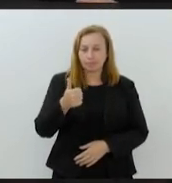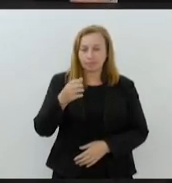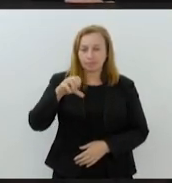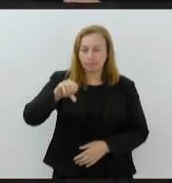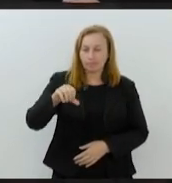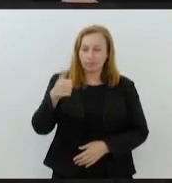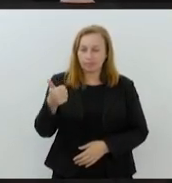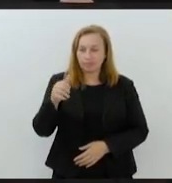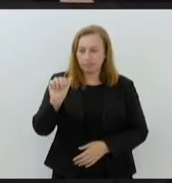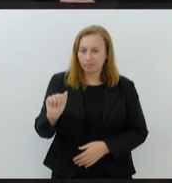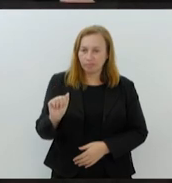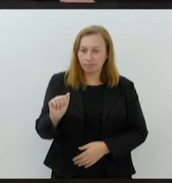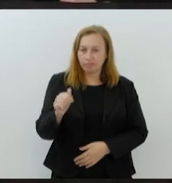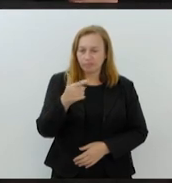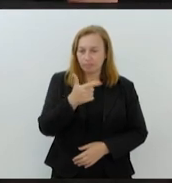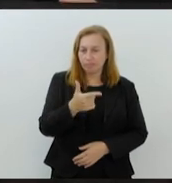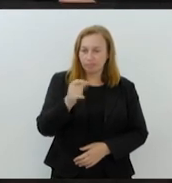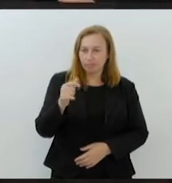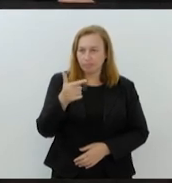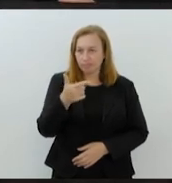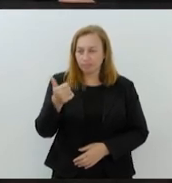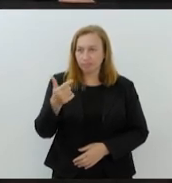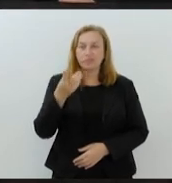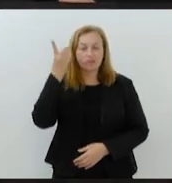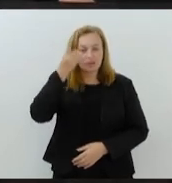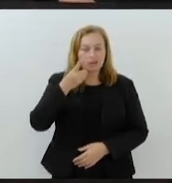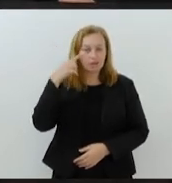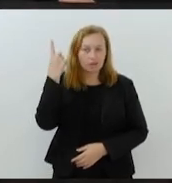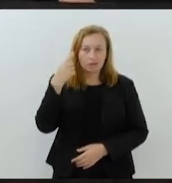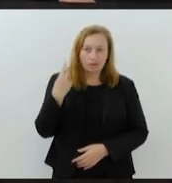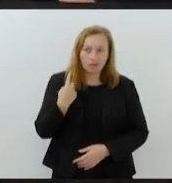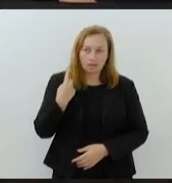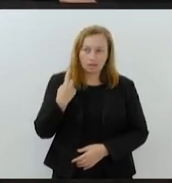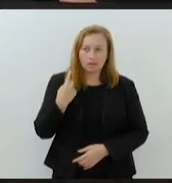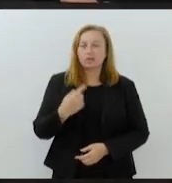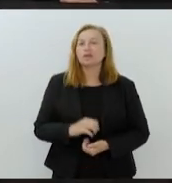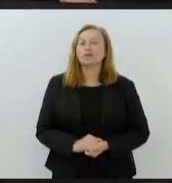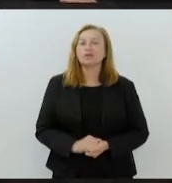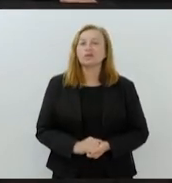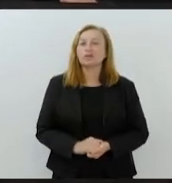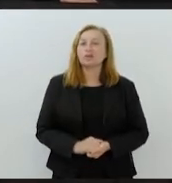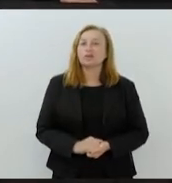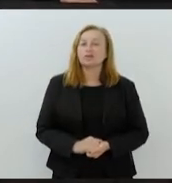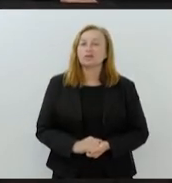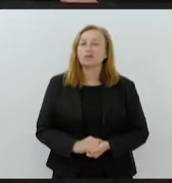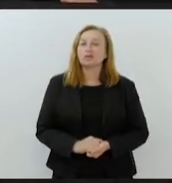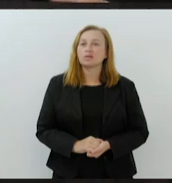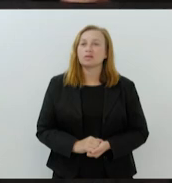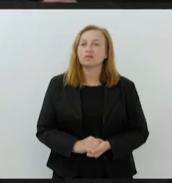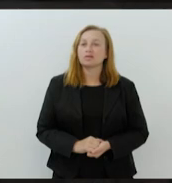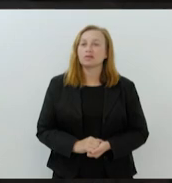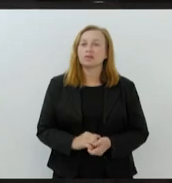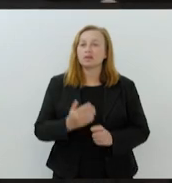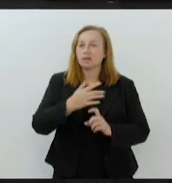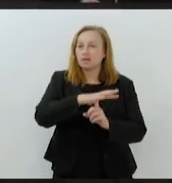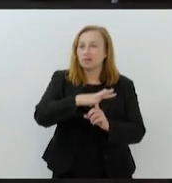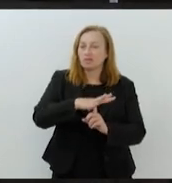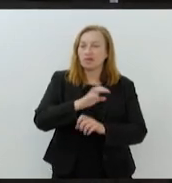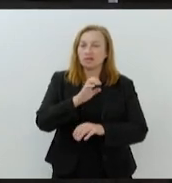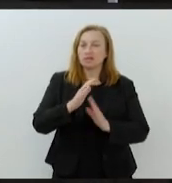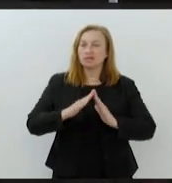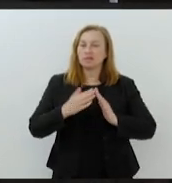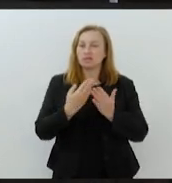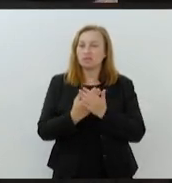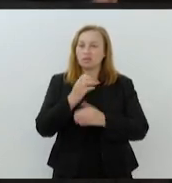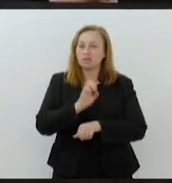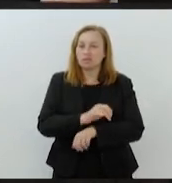6.191-A de 2022, de autoria da deputada Dani Monteiro, que autoriza a realização de feiras nas escolas do Estado do Rio de